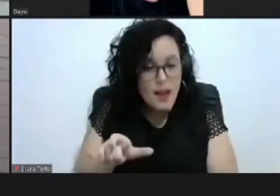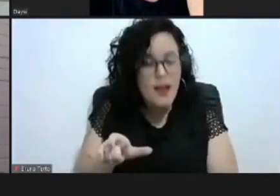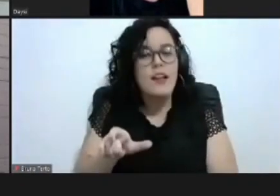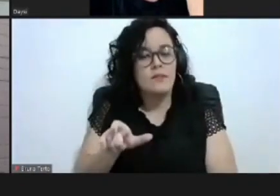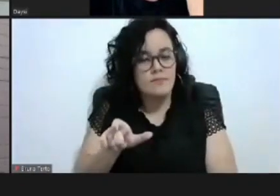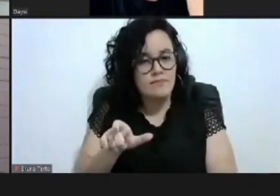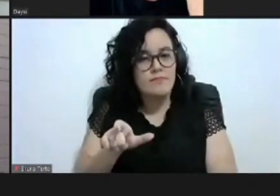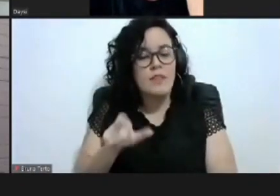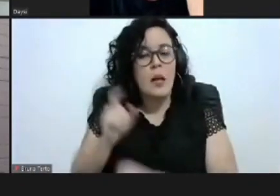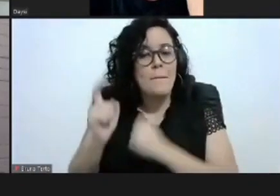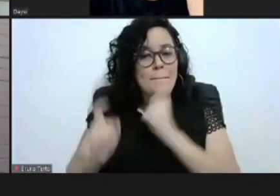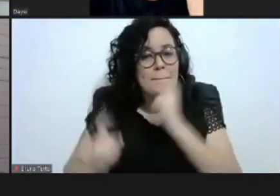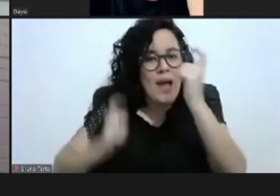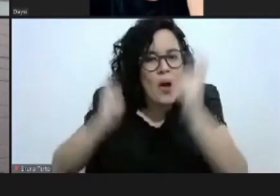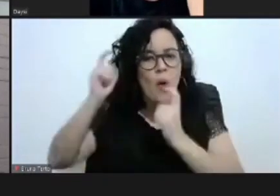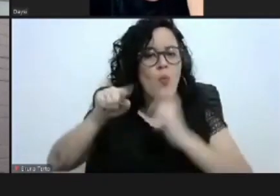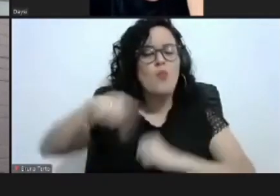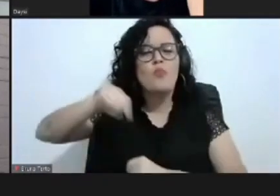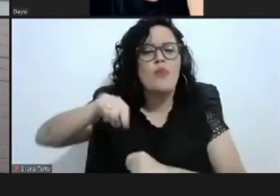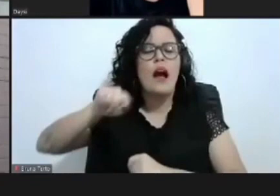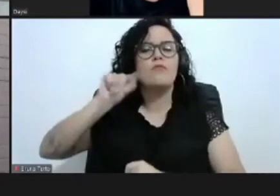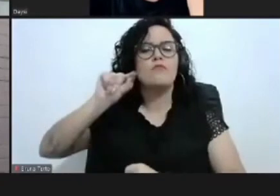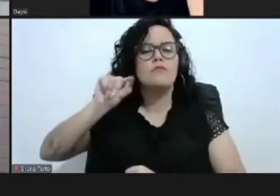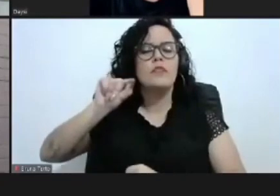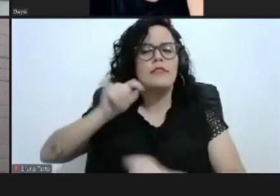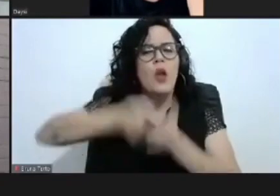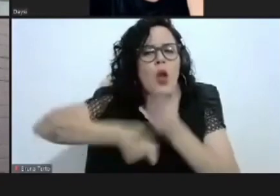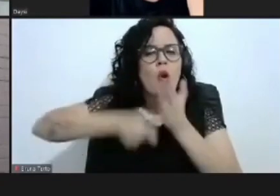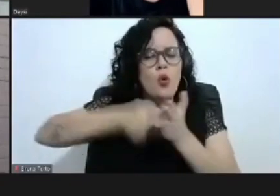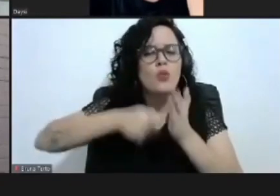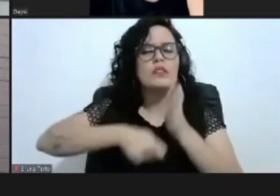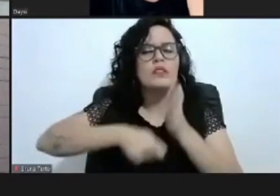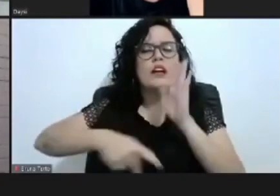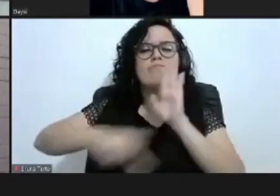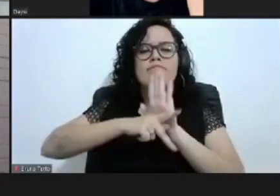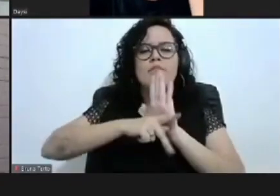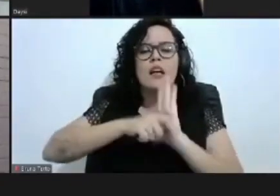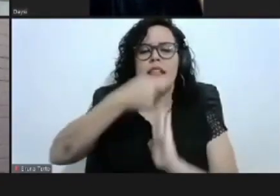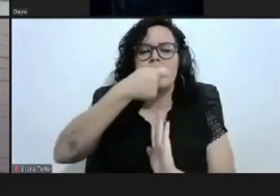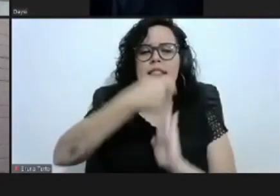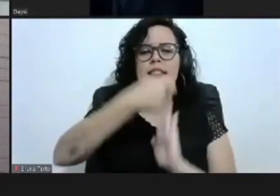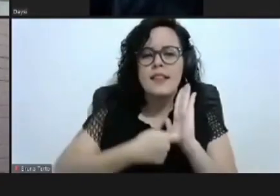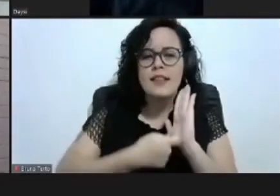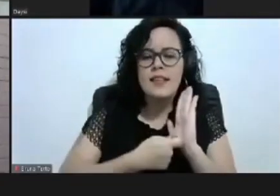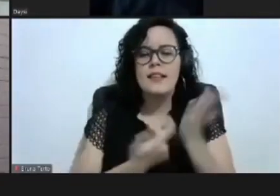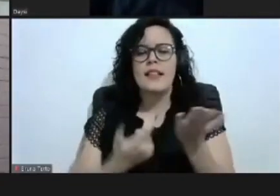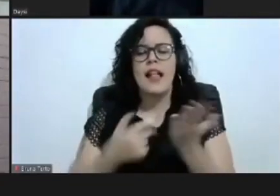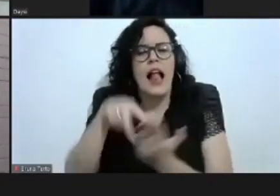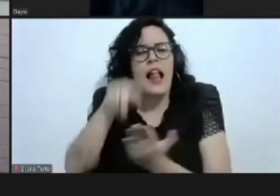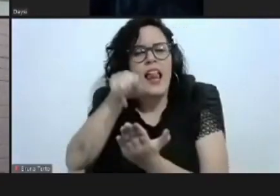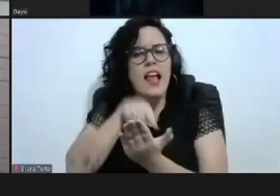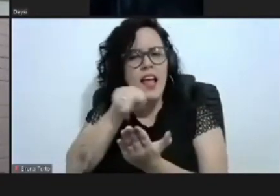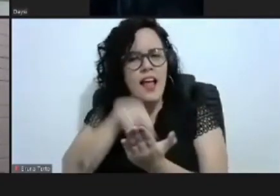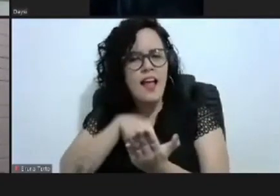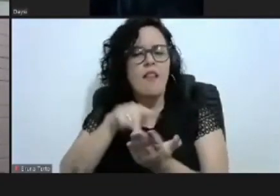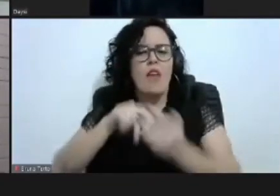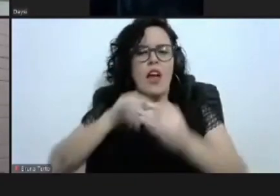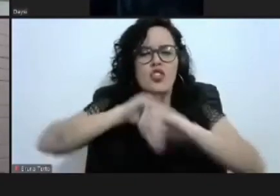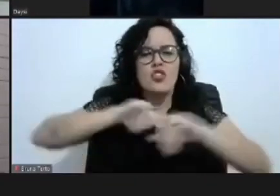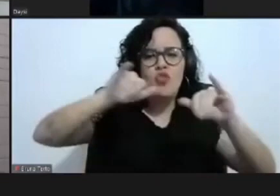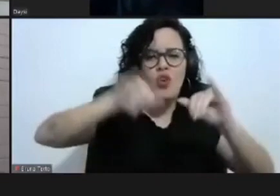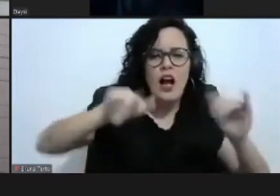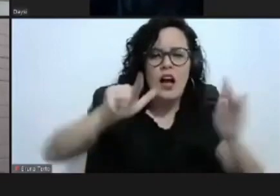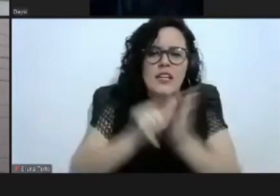indiretamente preocupadas em pensar essa seara da escrita, da leitura, das publicações, de se